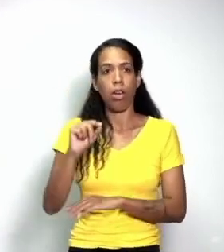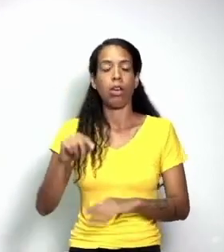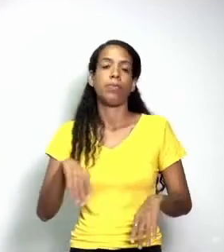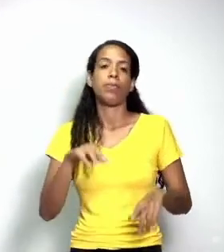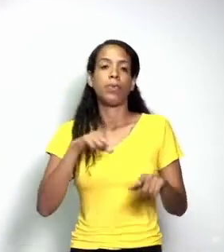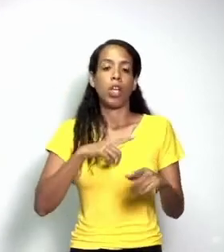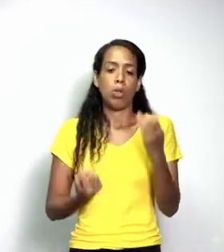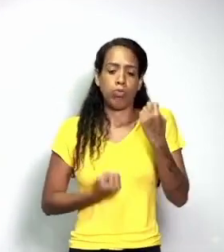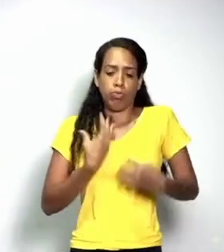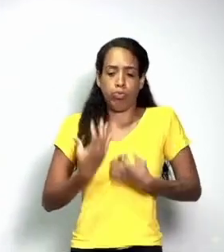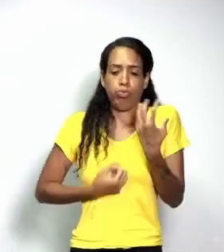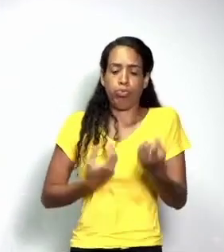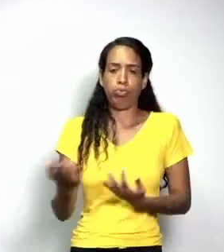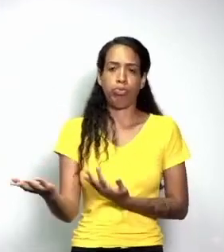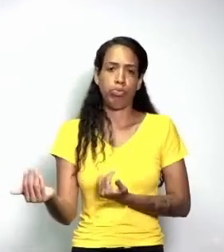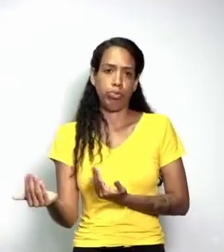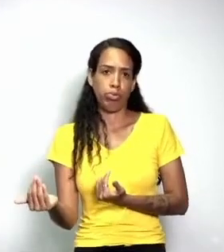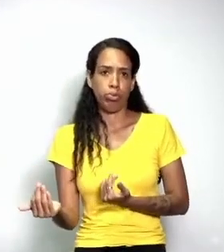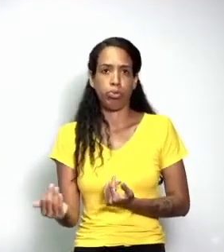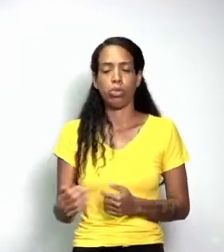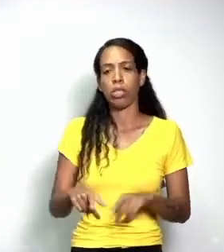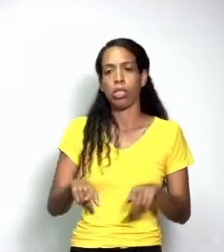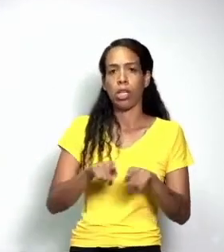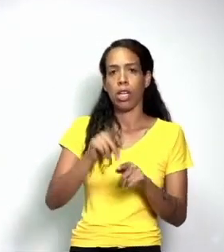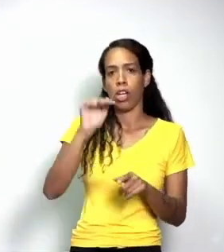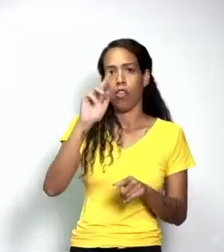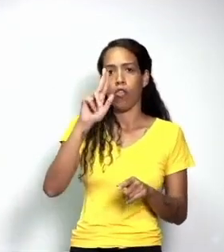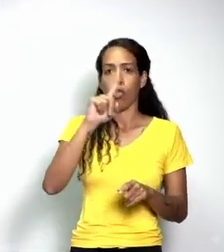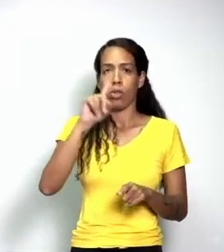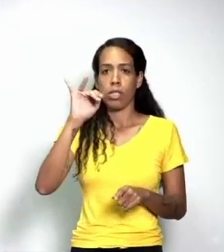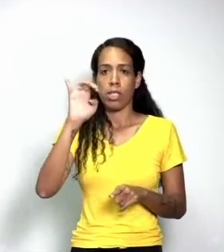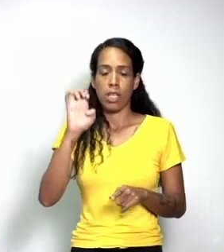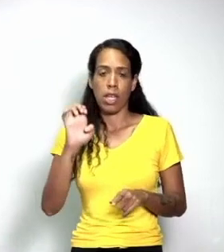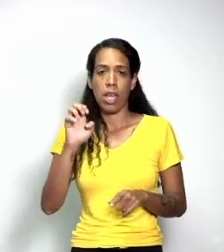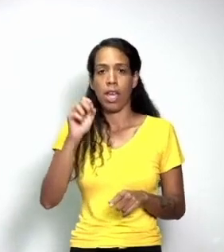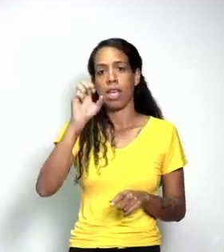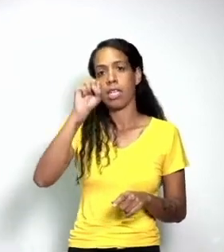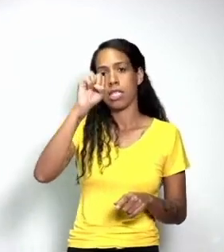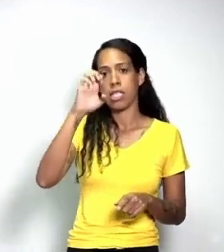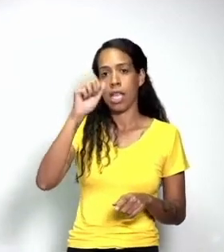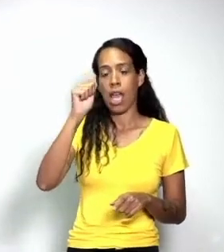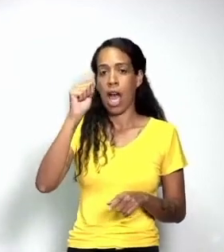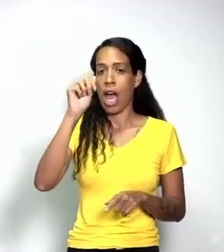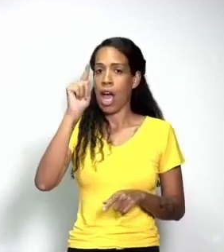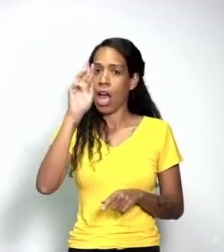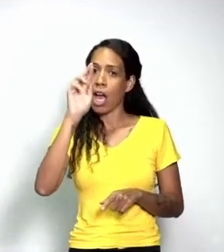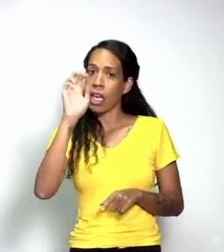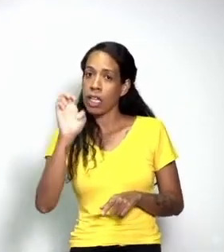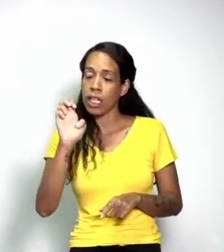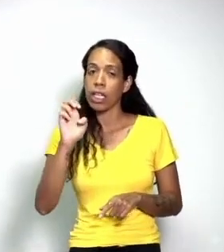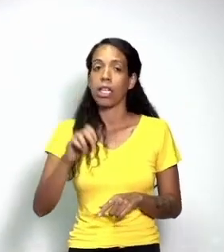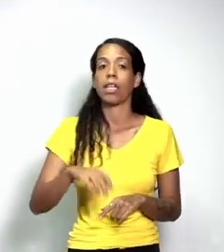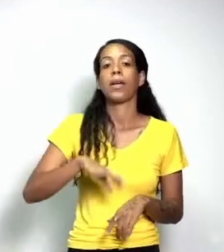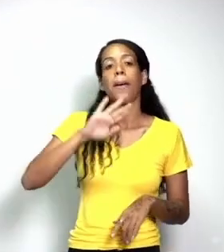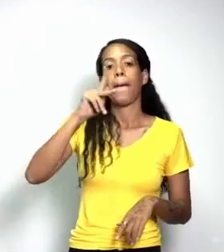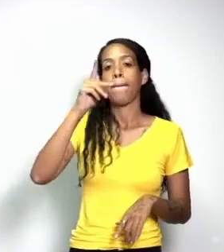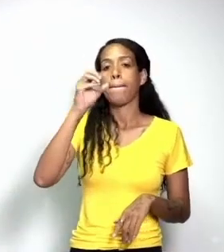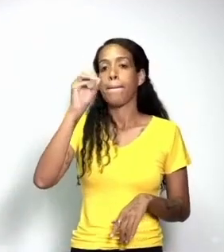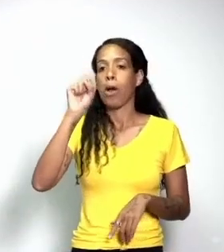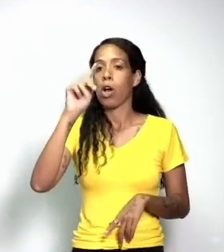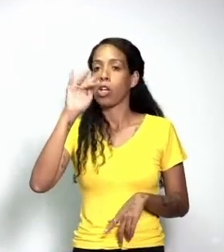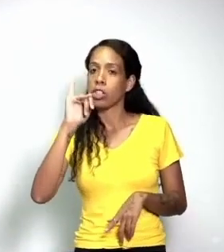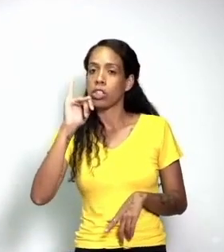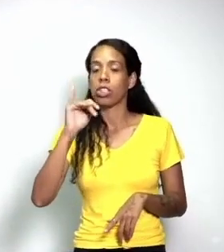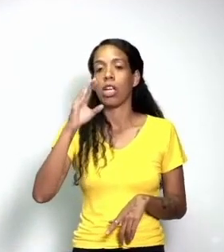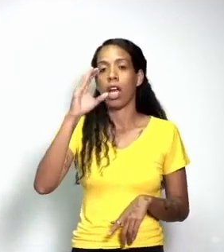Renato Russo, Associação Fuzuê, SEAGRE, Getião Culinária Nordestina, Poste Câmara,